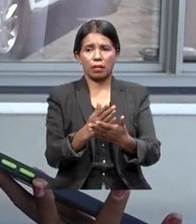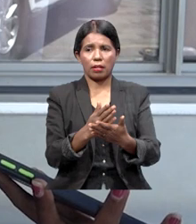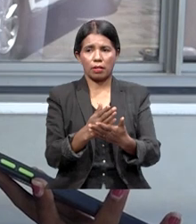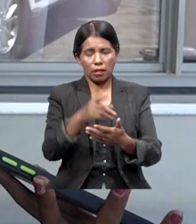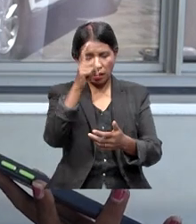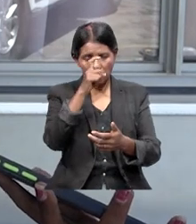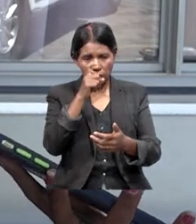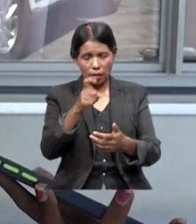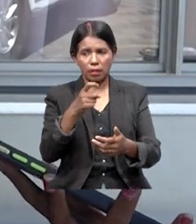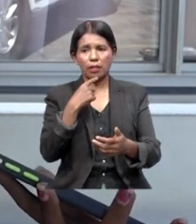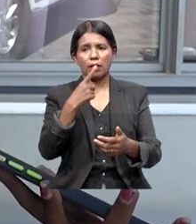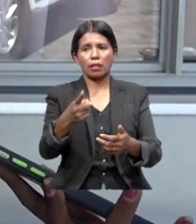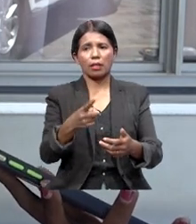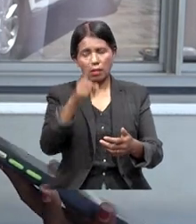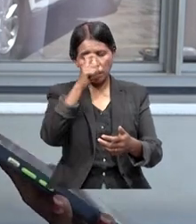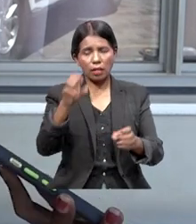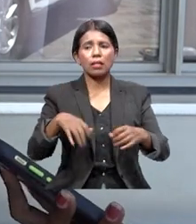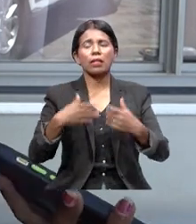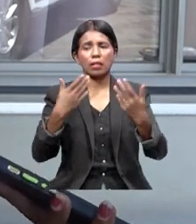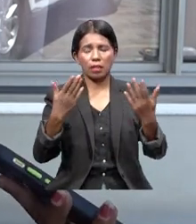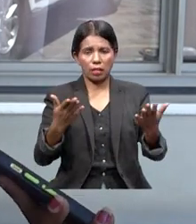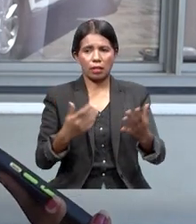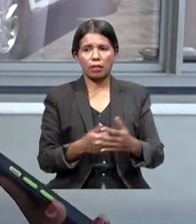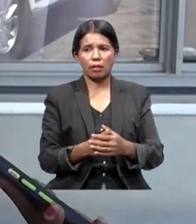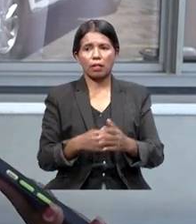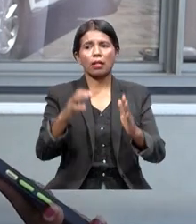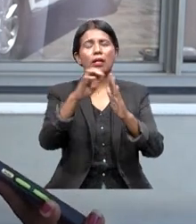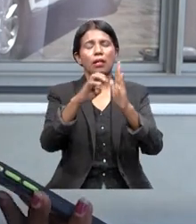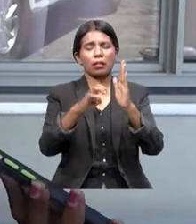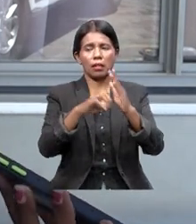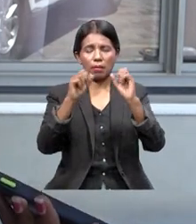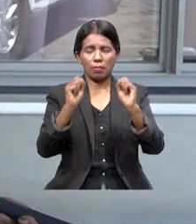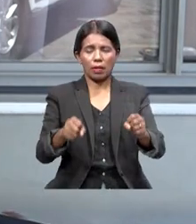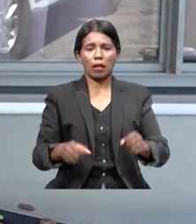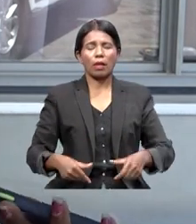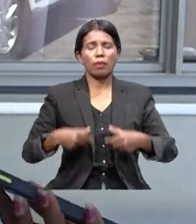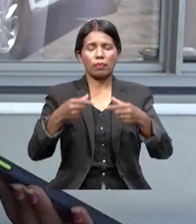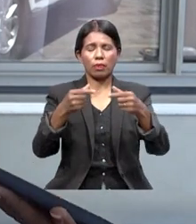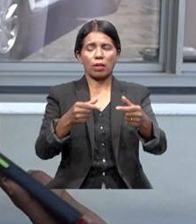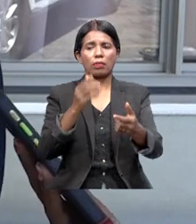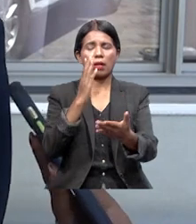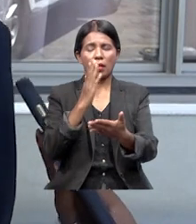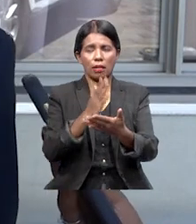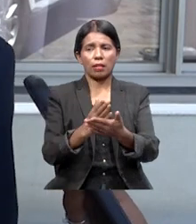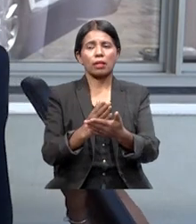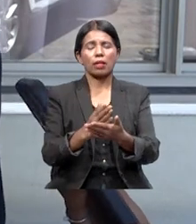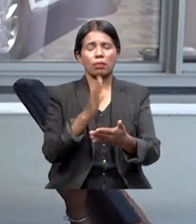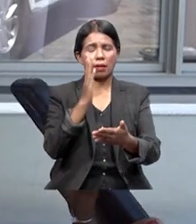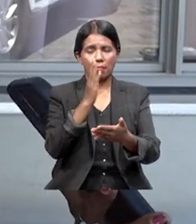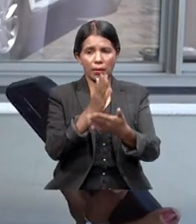idade a tu dizem que a idade hira maka estado bele iha obrigação a tu